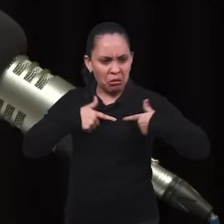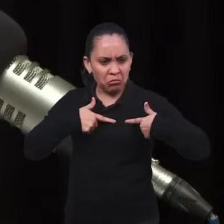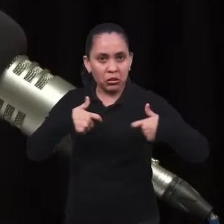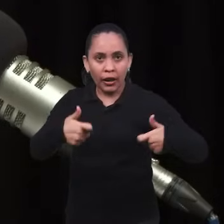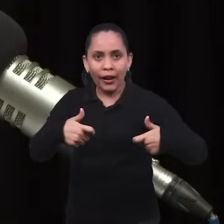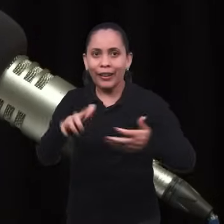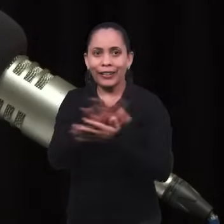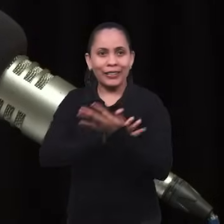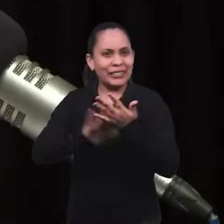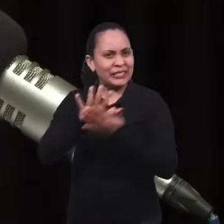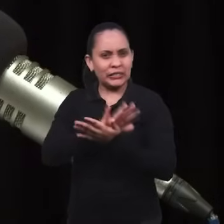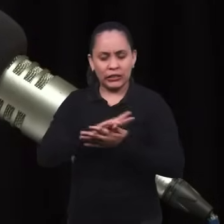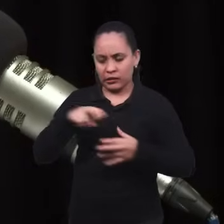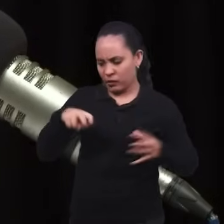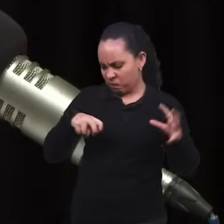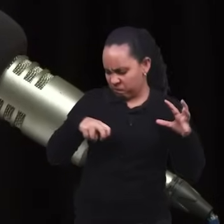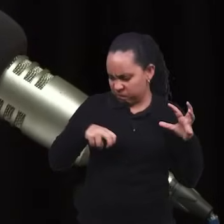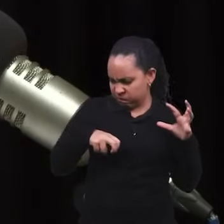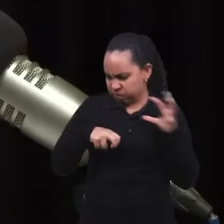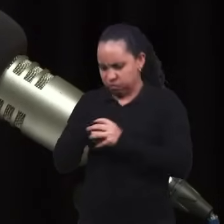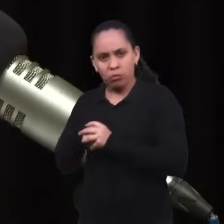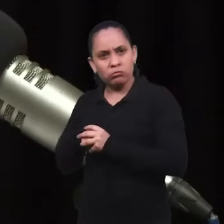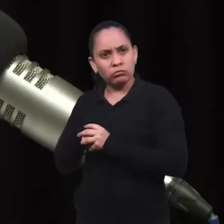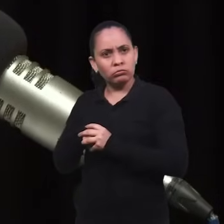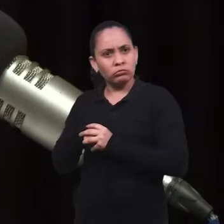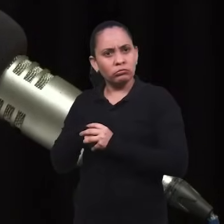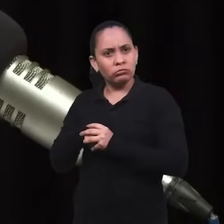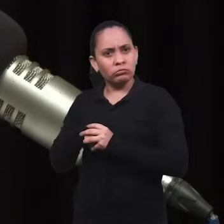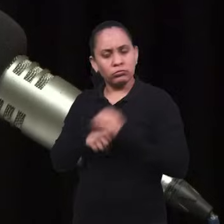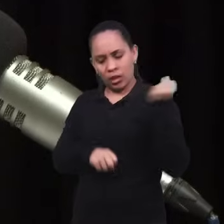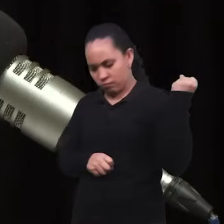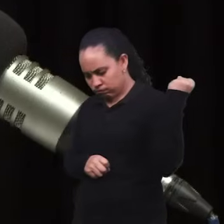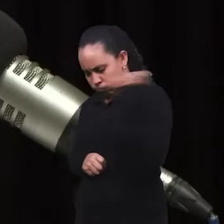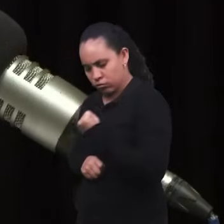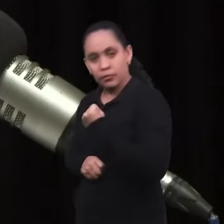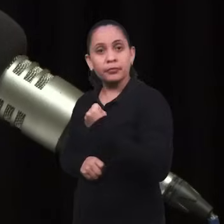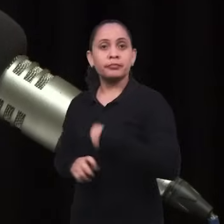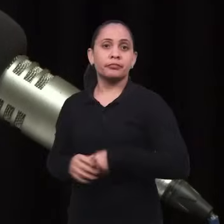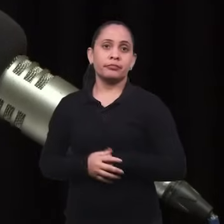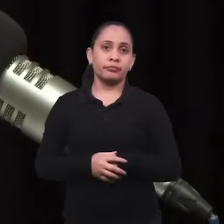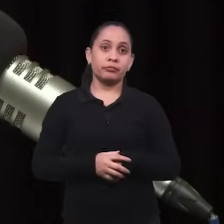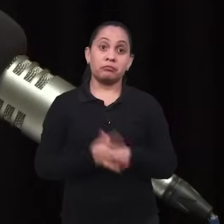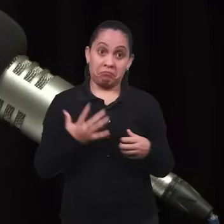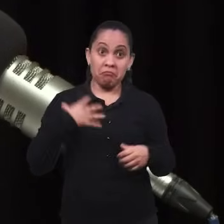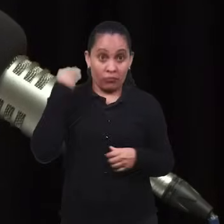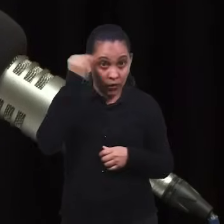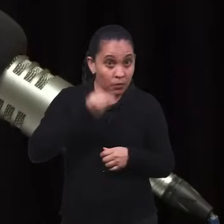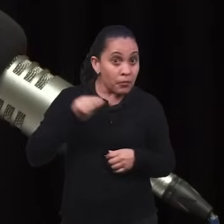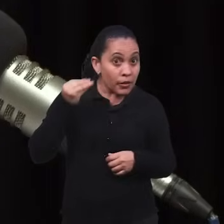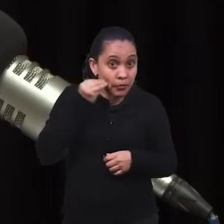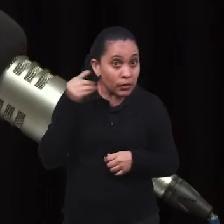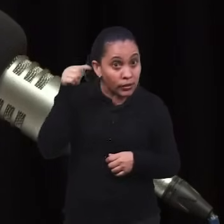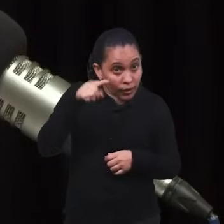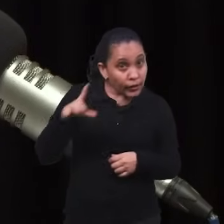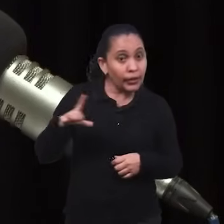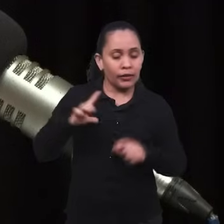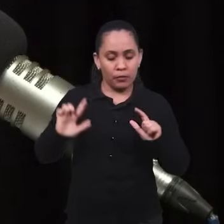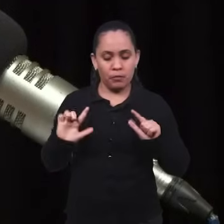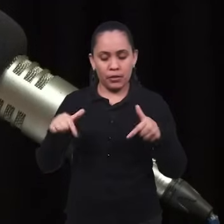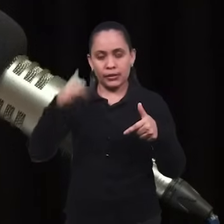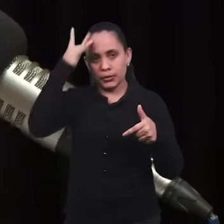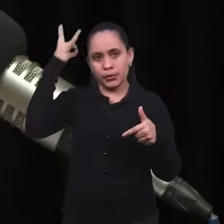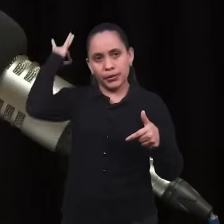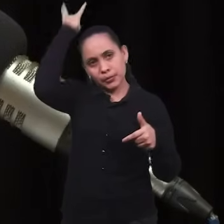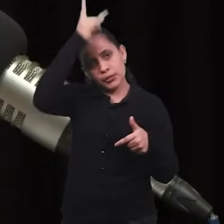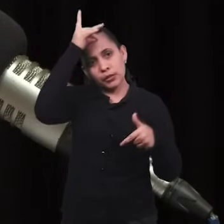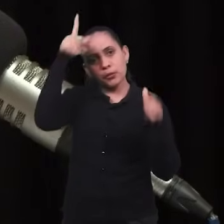ele despedaça esse leão, ele mata esse leão. Muito bem. Foi uma experiência que ele teve ali com uma operação